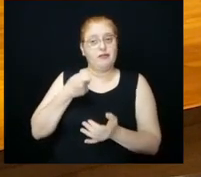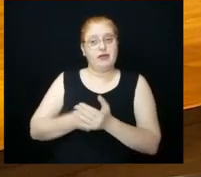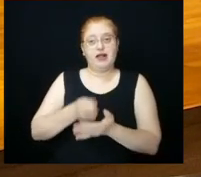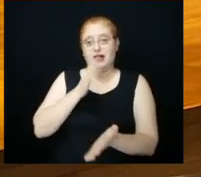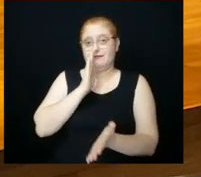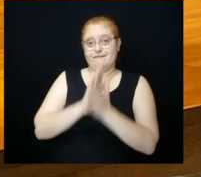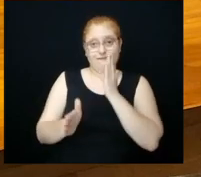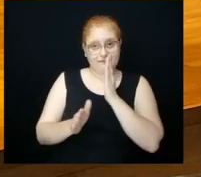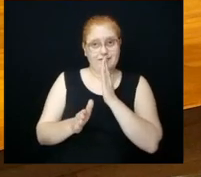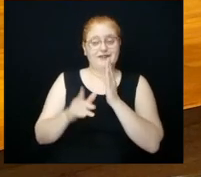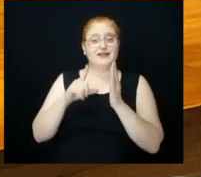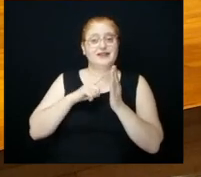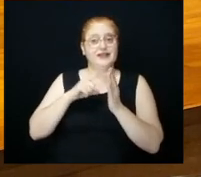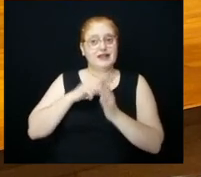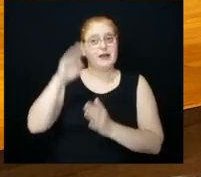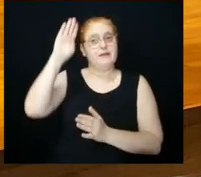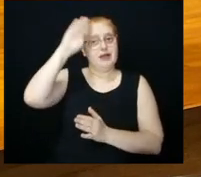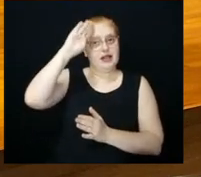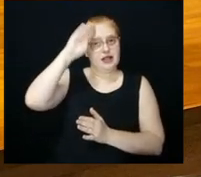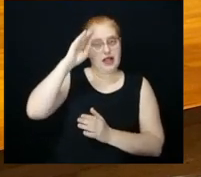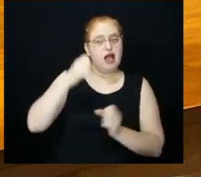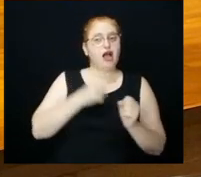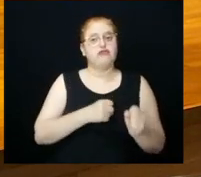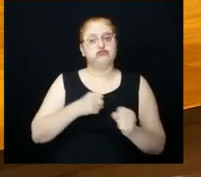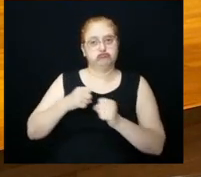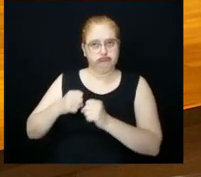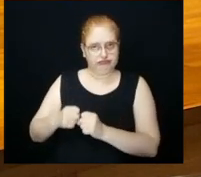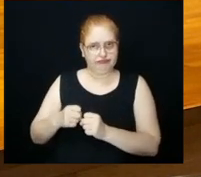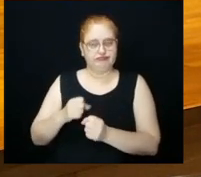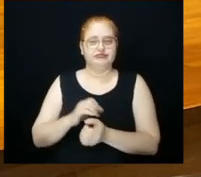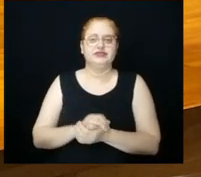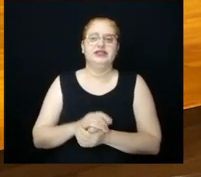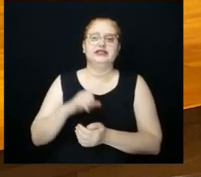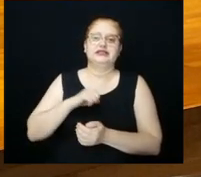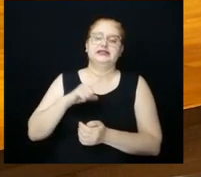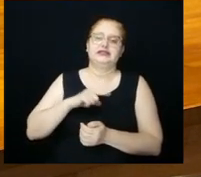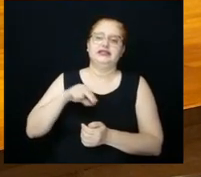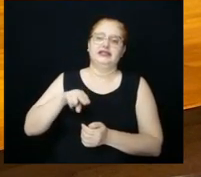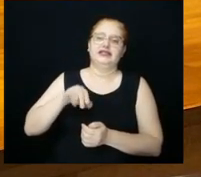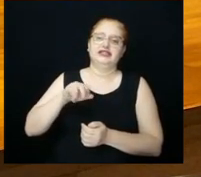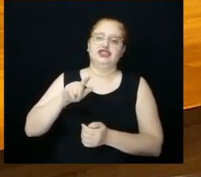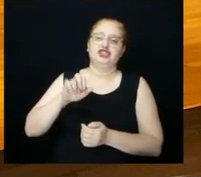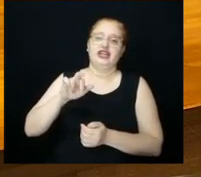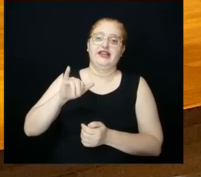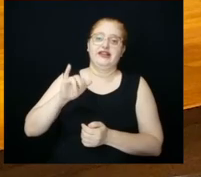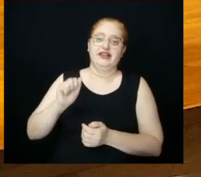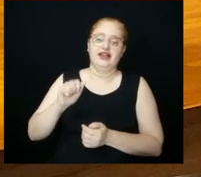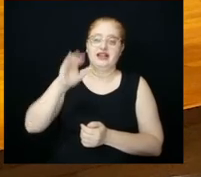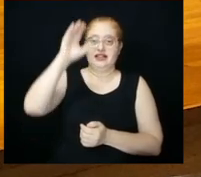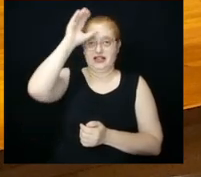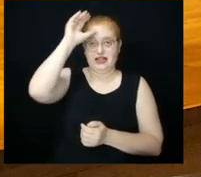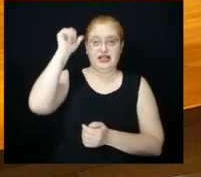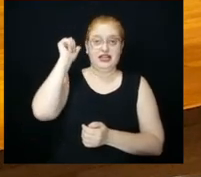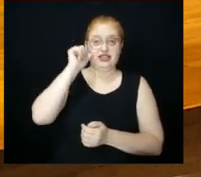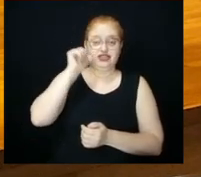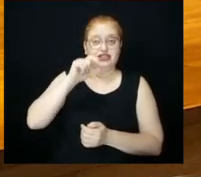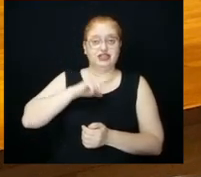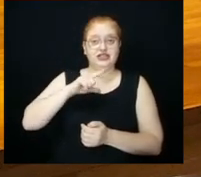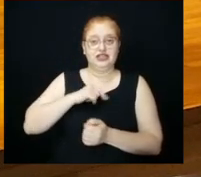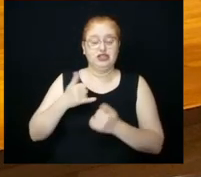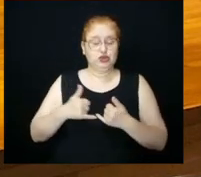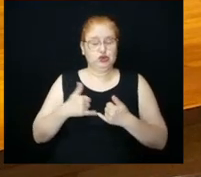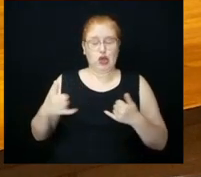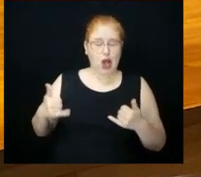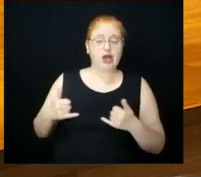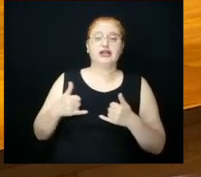toda a questão militar de poder, né, na Nigéria. essa tia também vai ter um choque de realidade, porque ela é uma